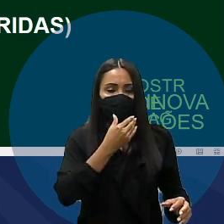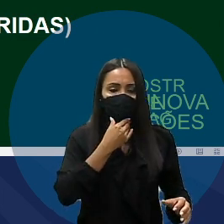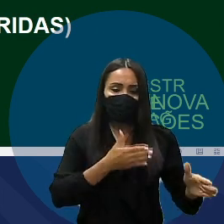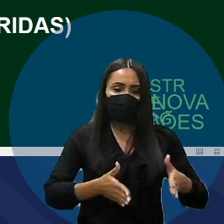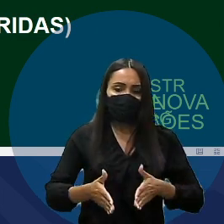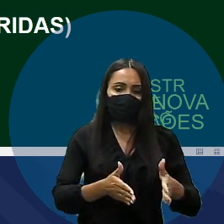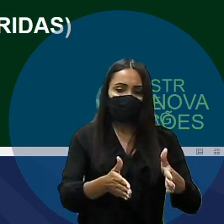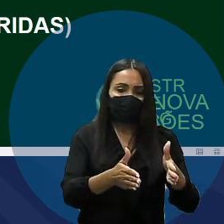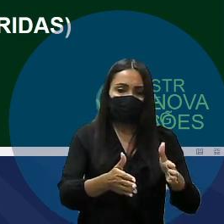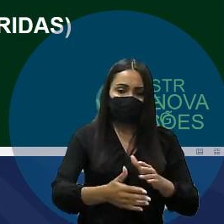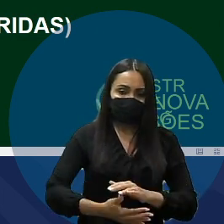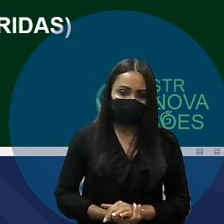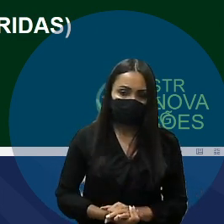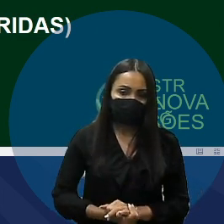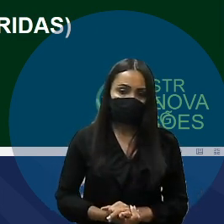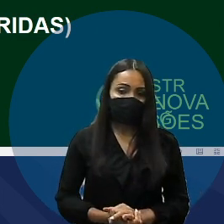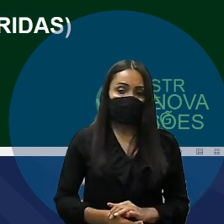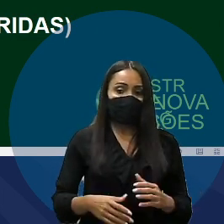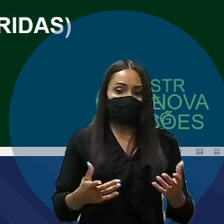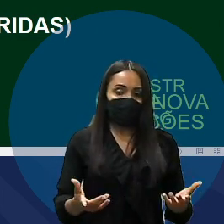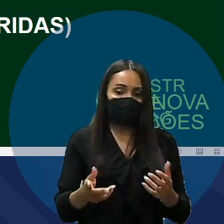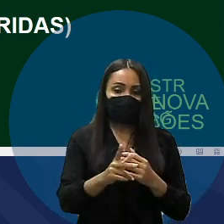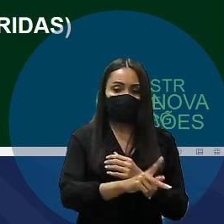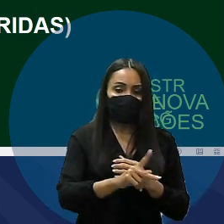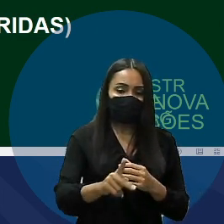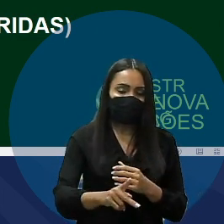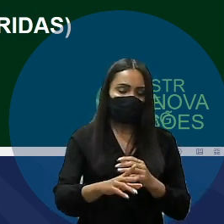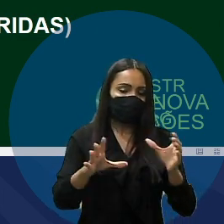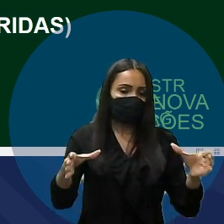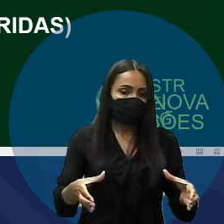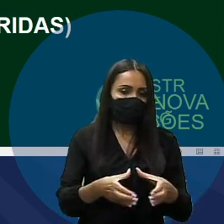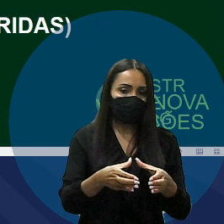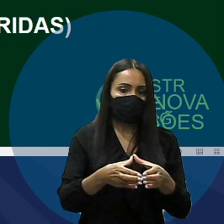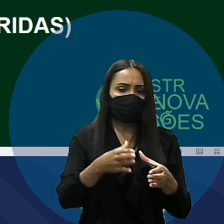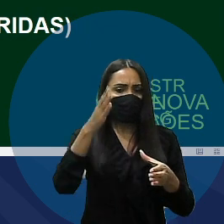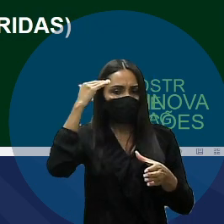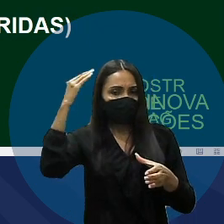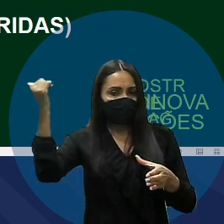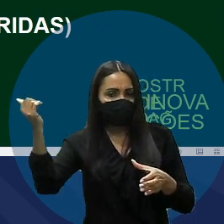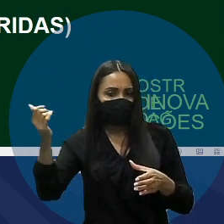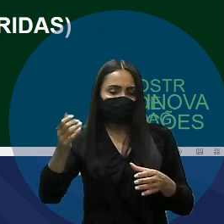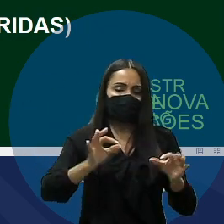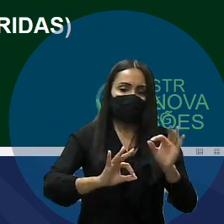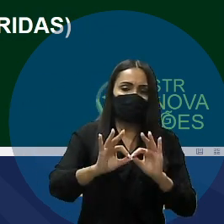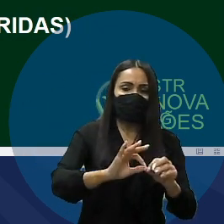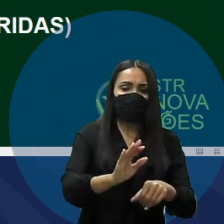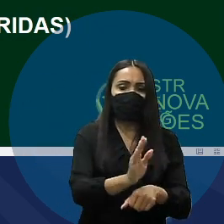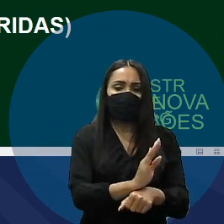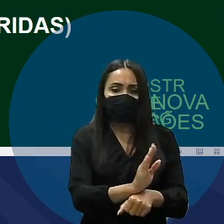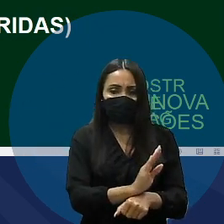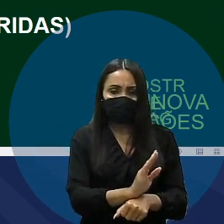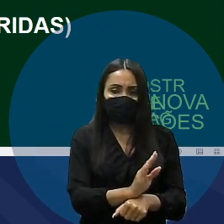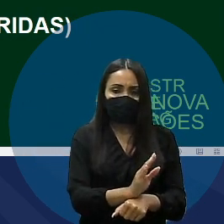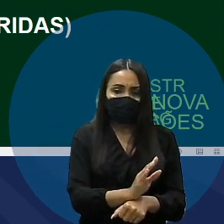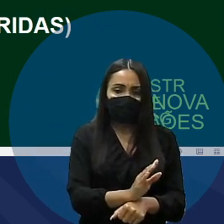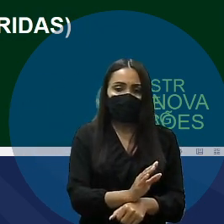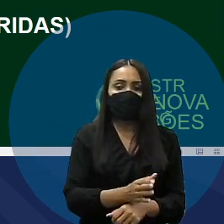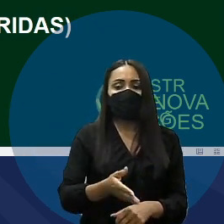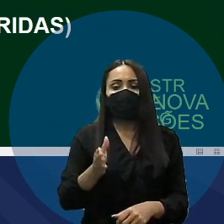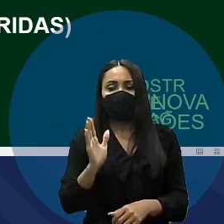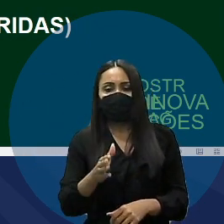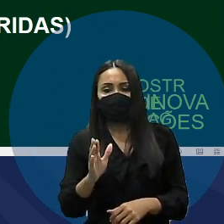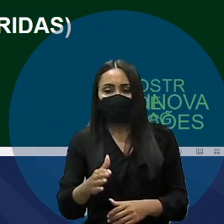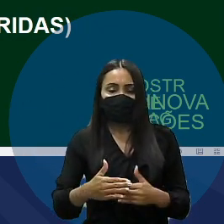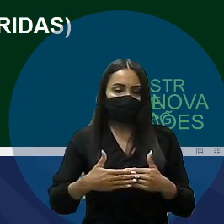junto com professores, artistas que foram sendo encontrados e foram chegando, produziram o filme, que já é bem premiado, inclusive